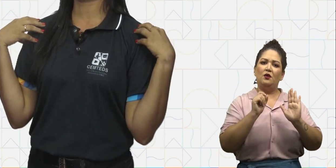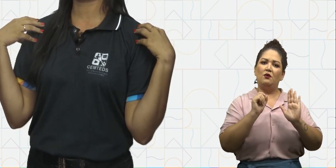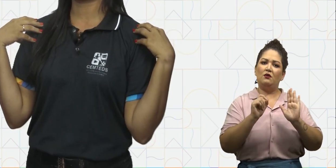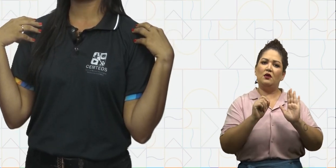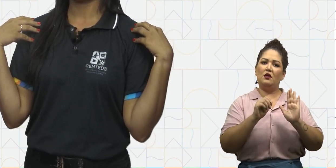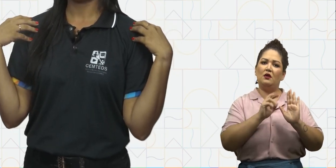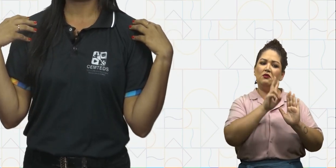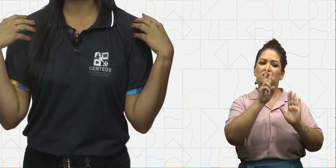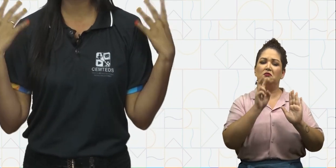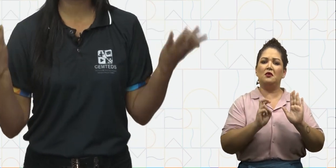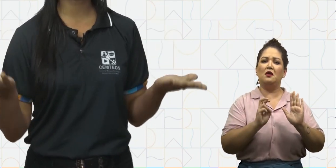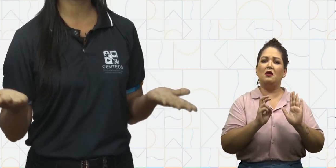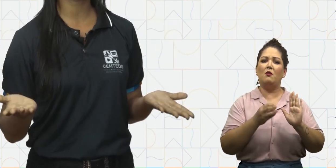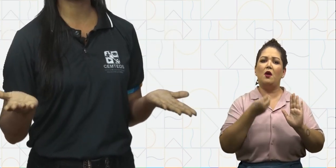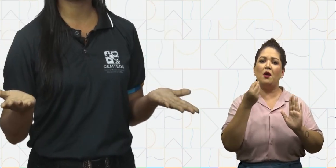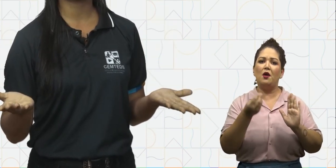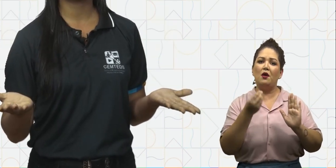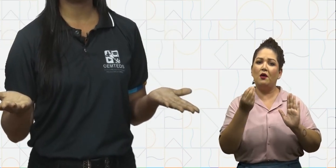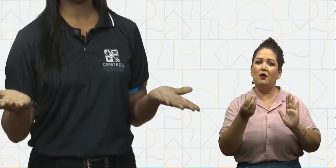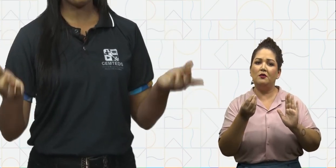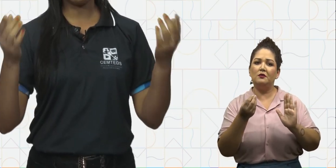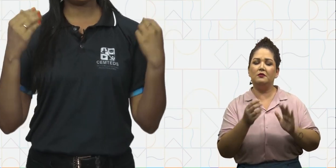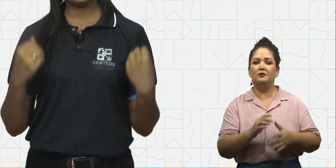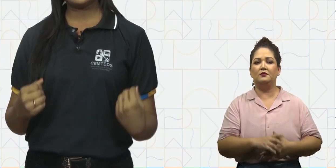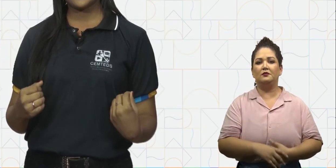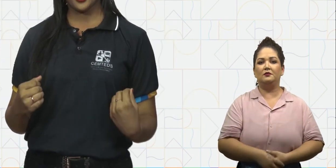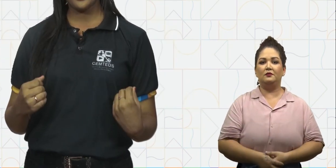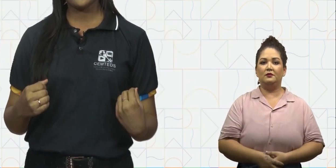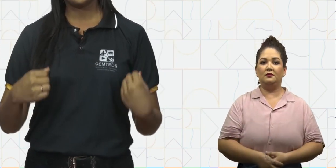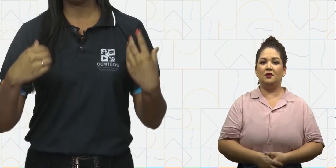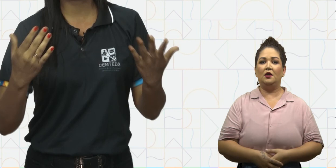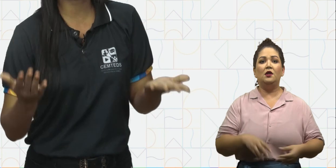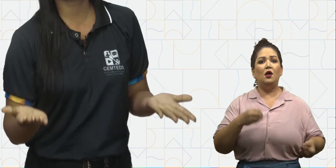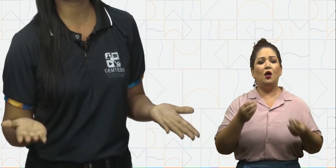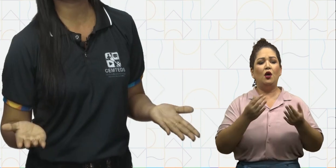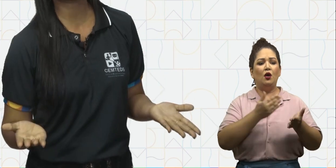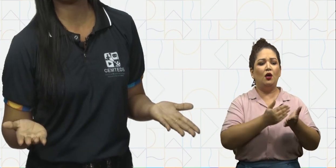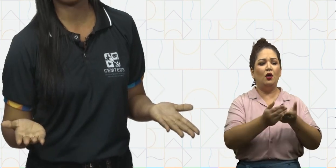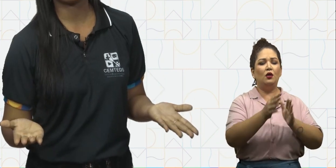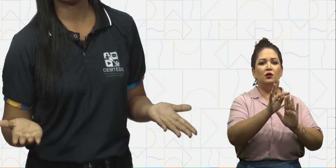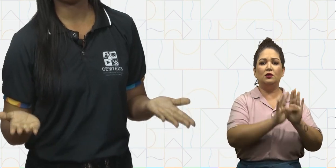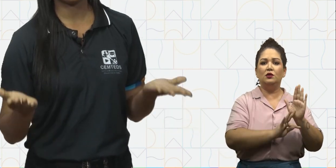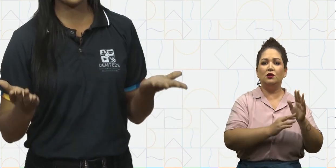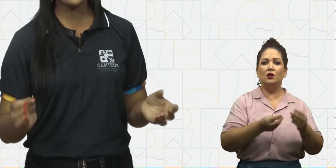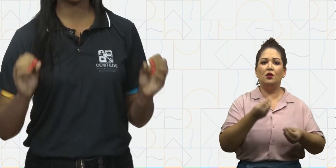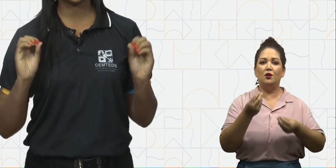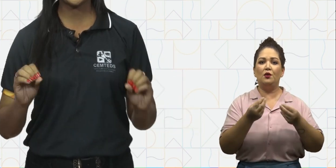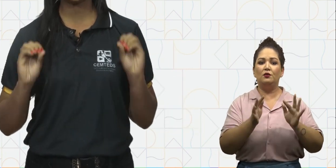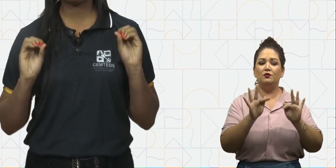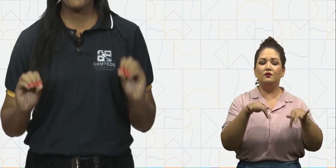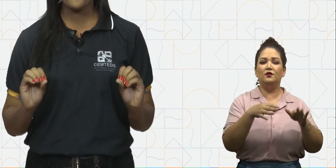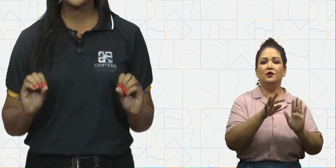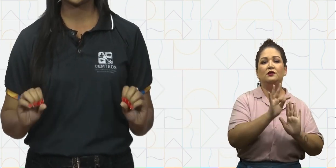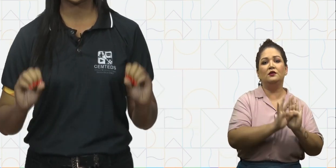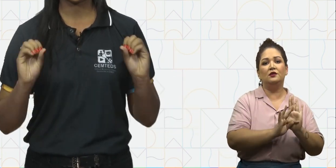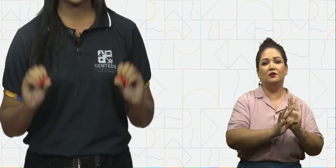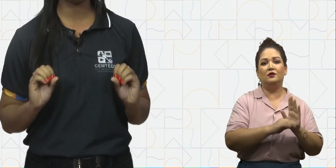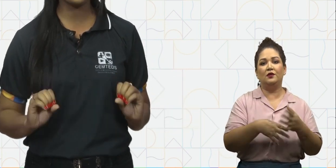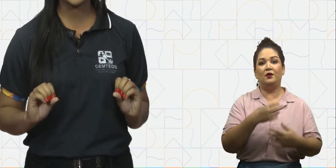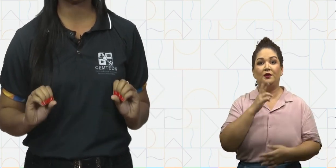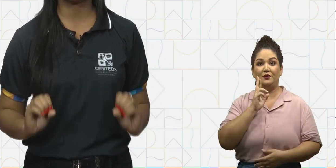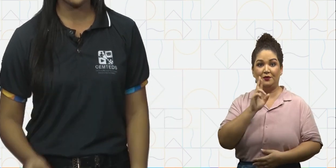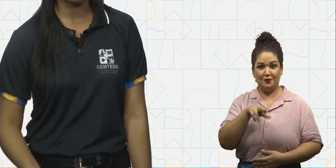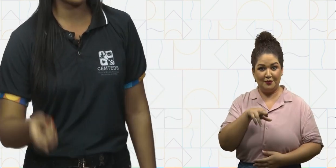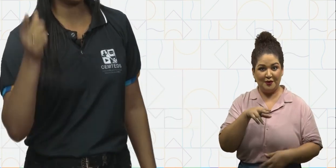posso escrever? Falando sobre o quê? Como iniciar e como finalizar? Eu respondo!